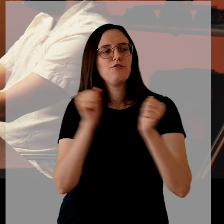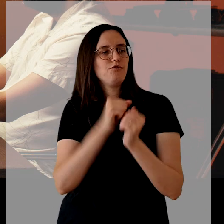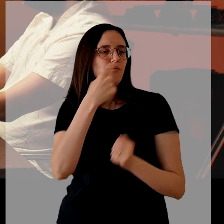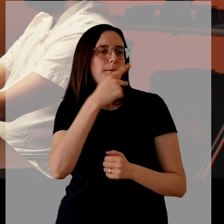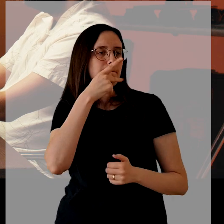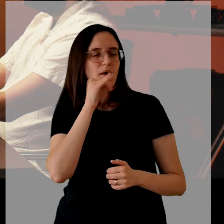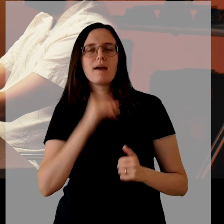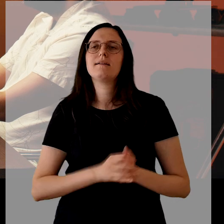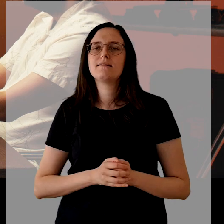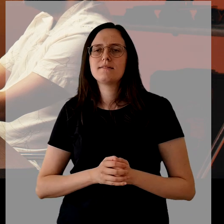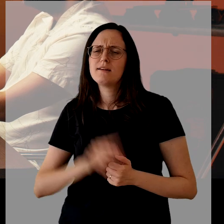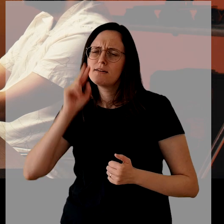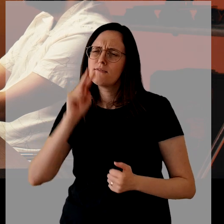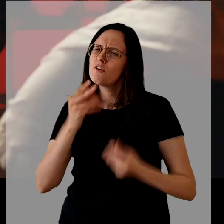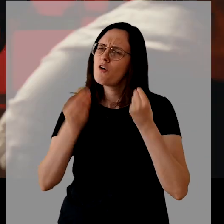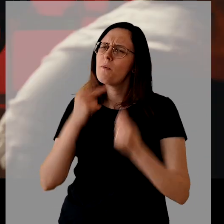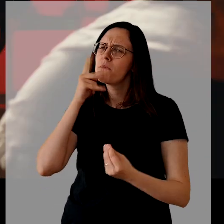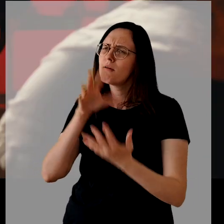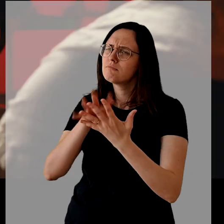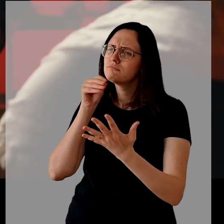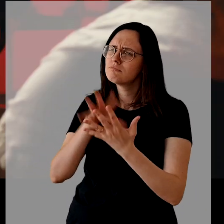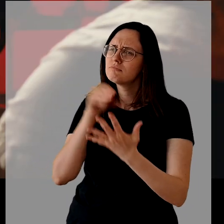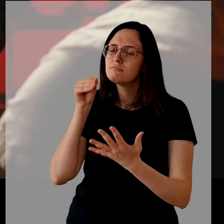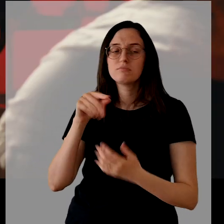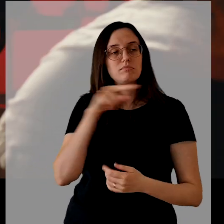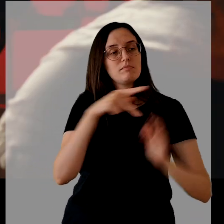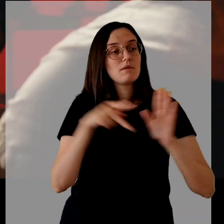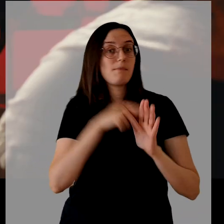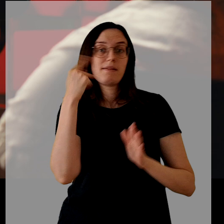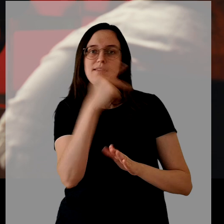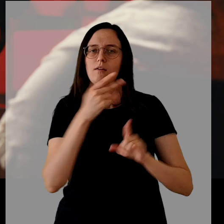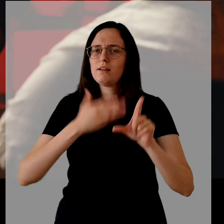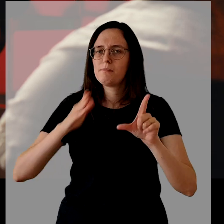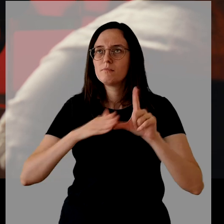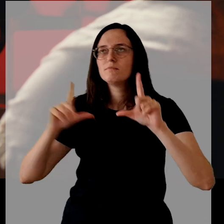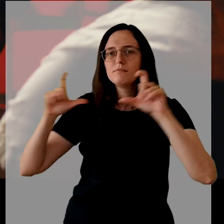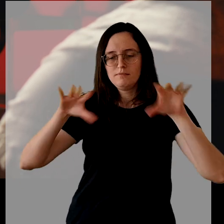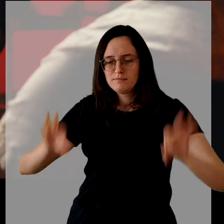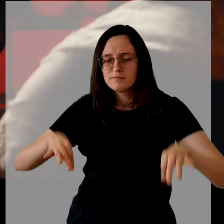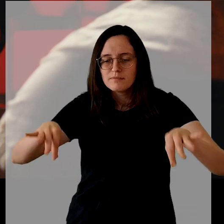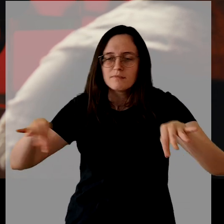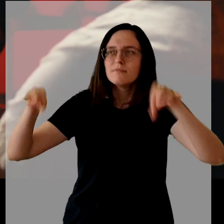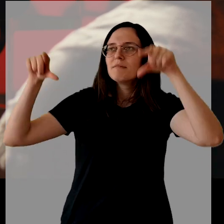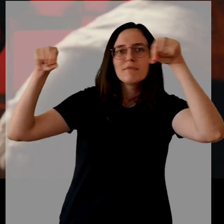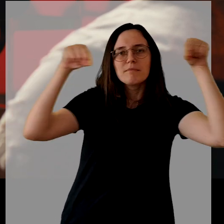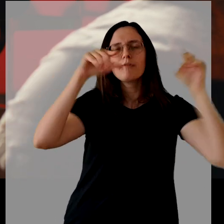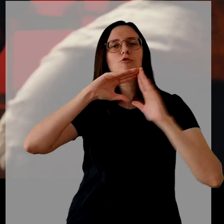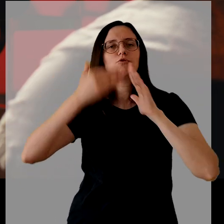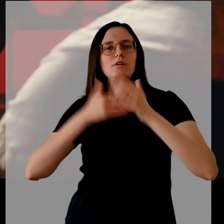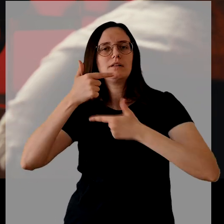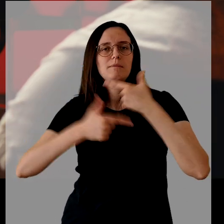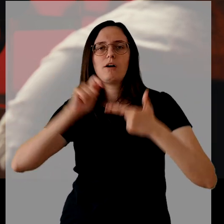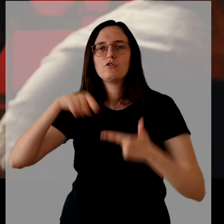pai, né, de ver como ele trabalhava o laboratório, você ter teu próprio laboratório, entender ali toda a